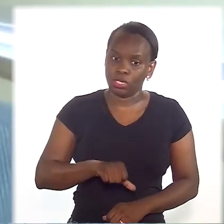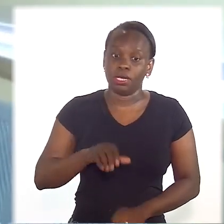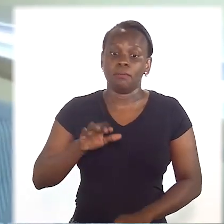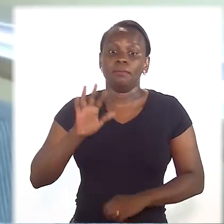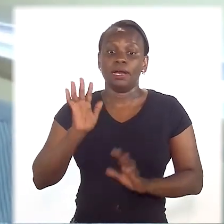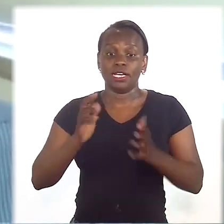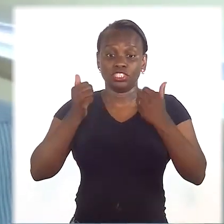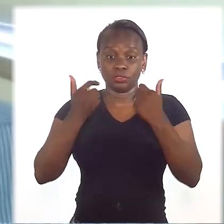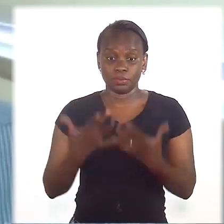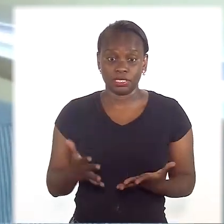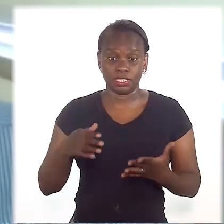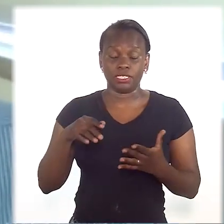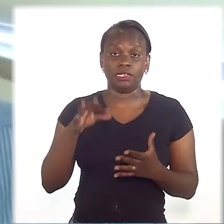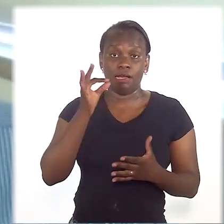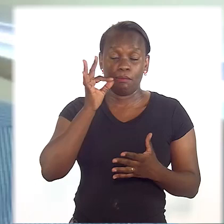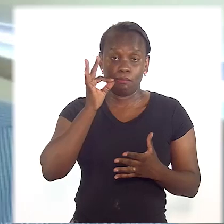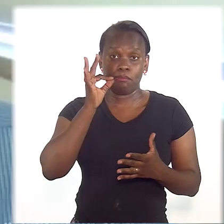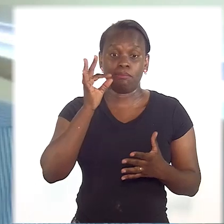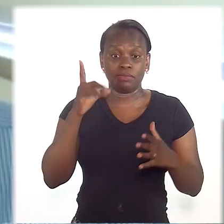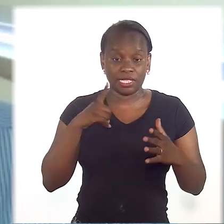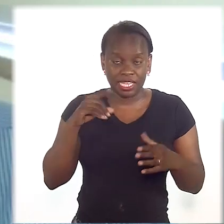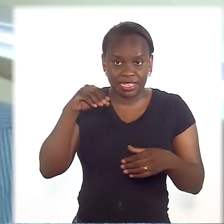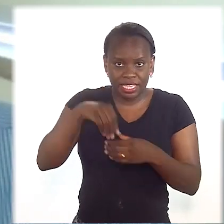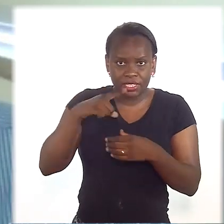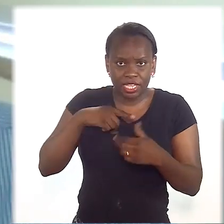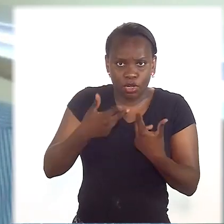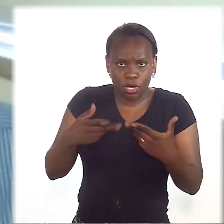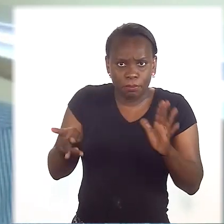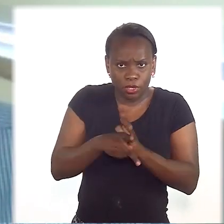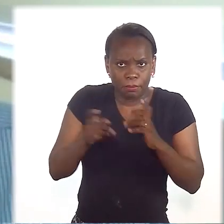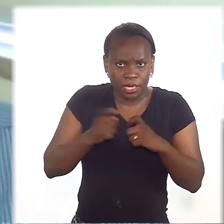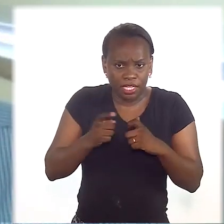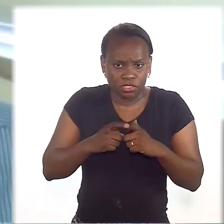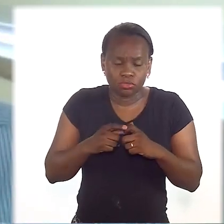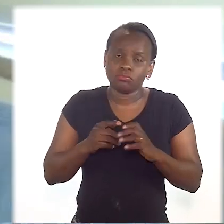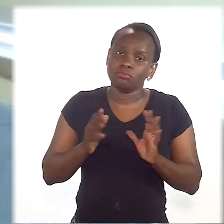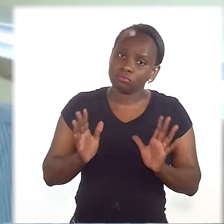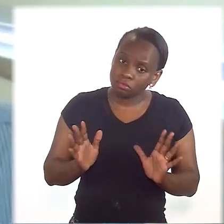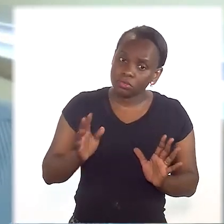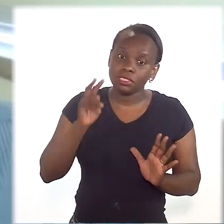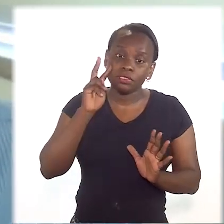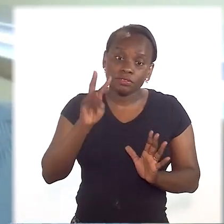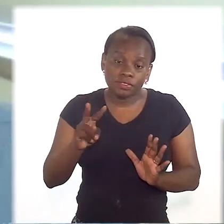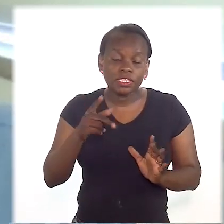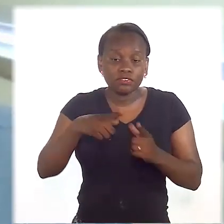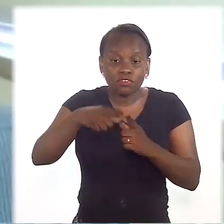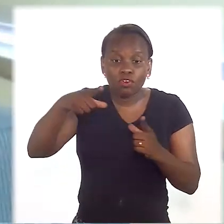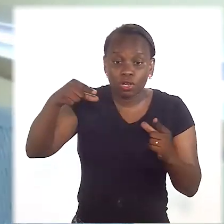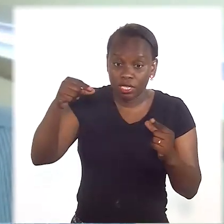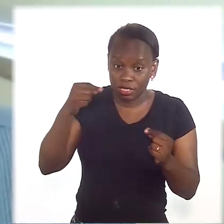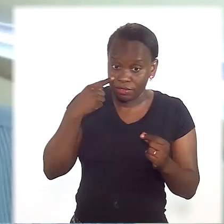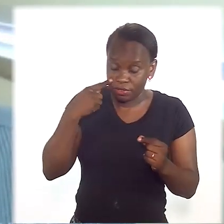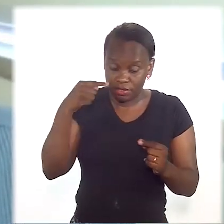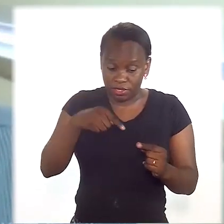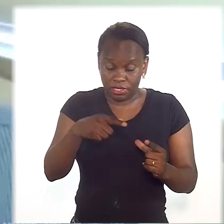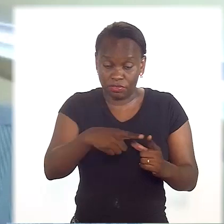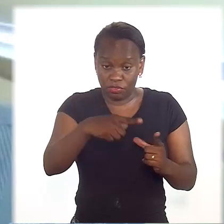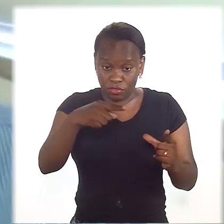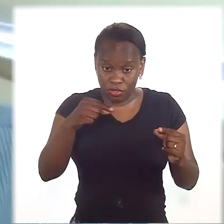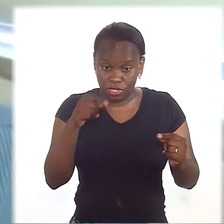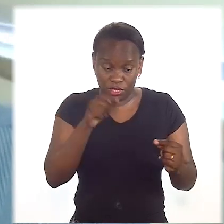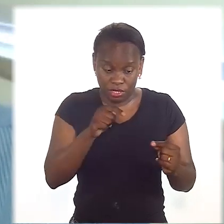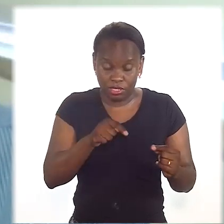Agora, quando se fala a maconha, ela tem propriedades medicinais, vamos dar uma olhada na planta. Ela é